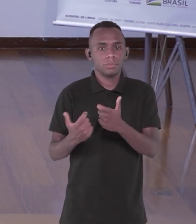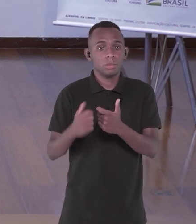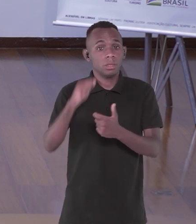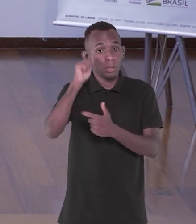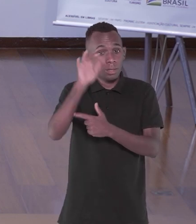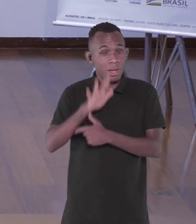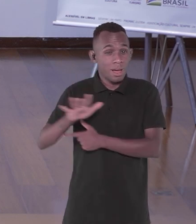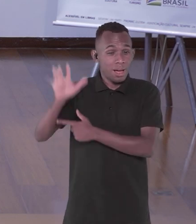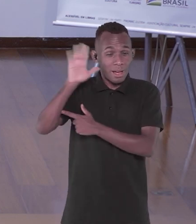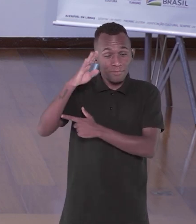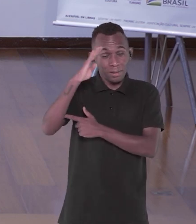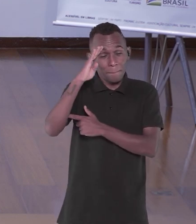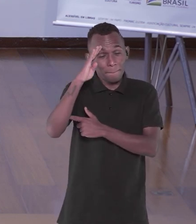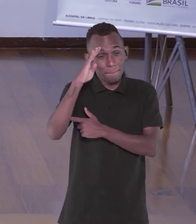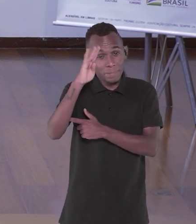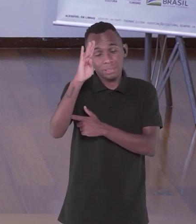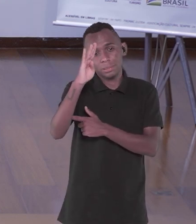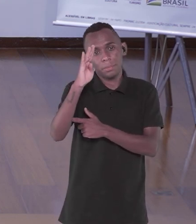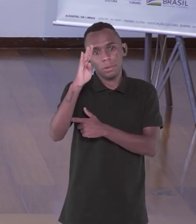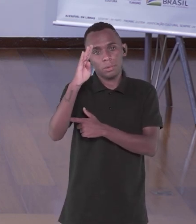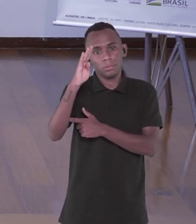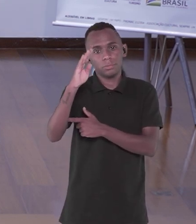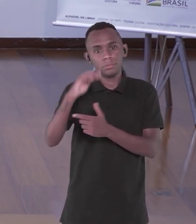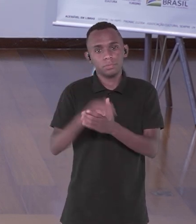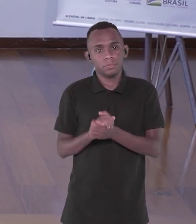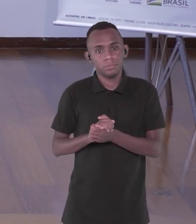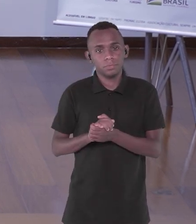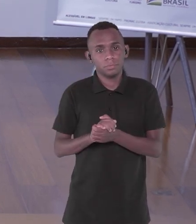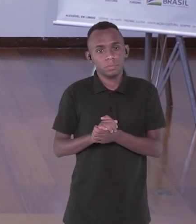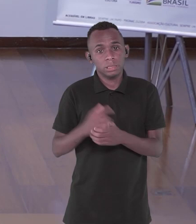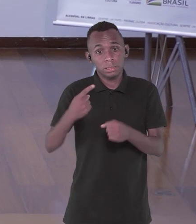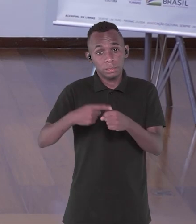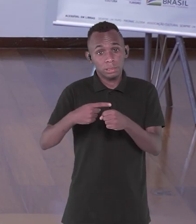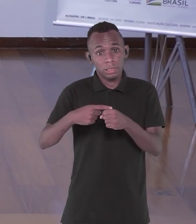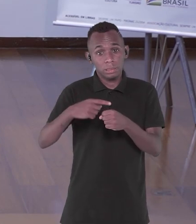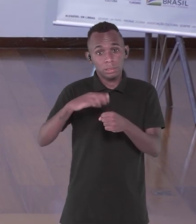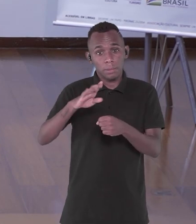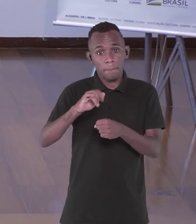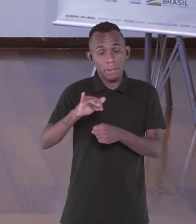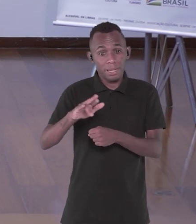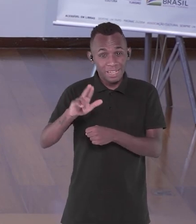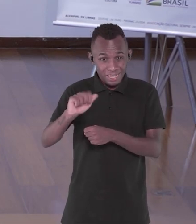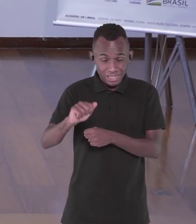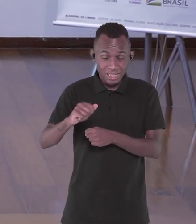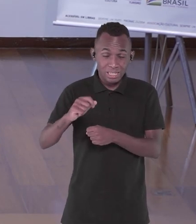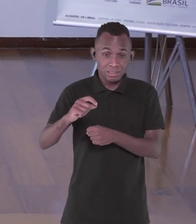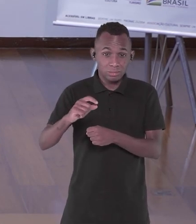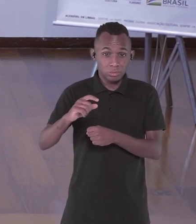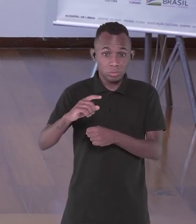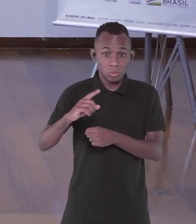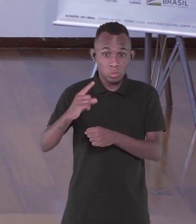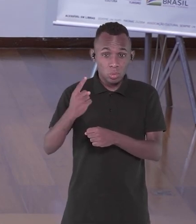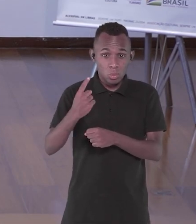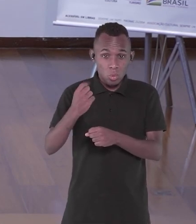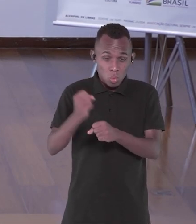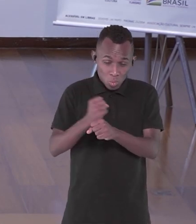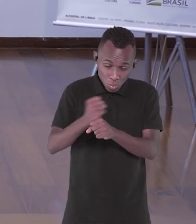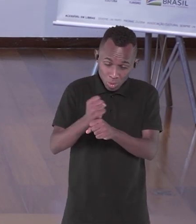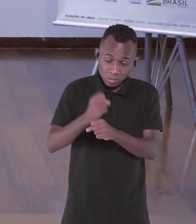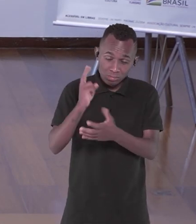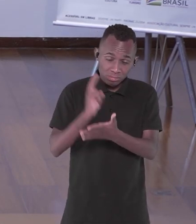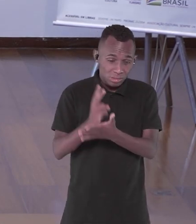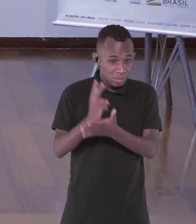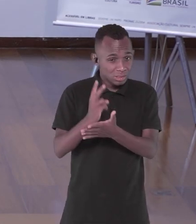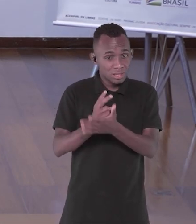é muito. Muito. A cidade do Miyakoto, Beira, Exato. Beira, todo ano é destruída por fatores climáticos. Eu